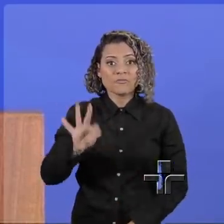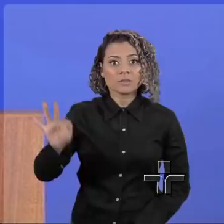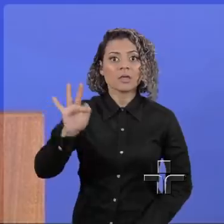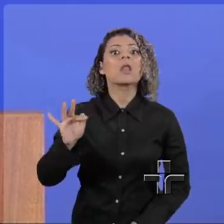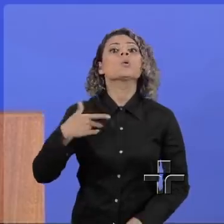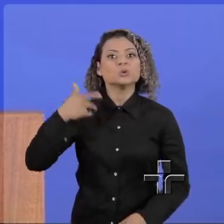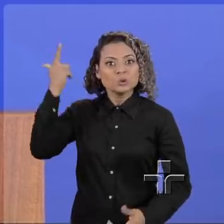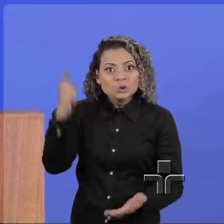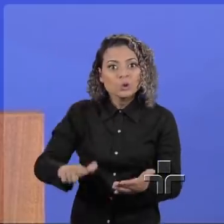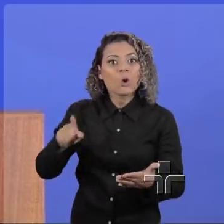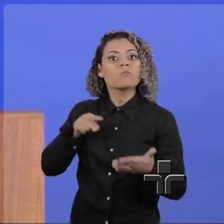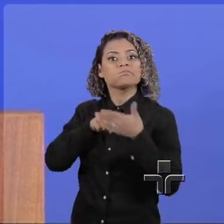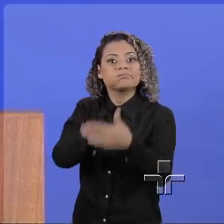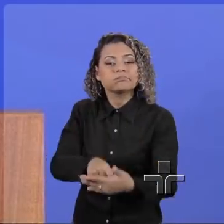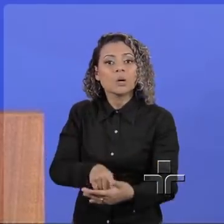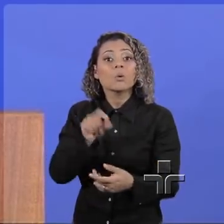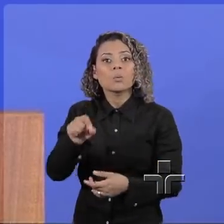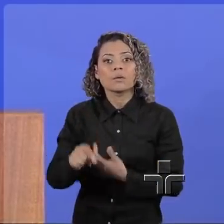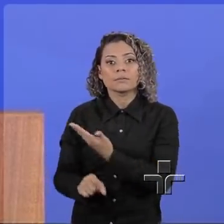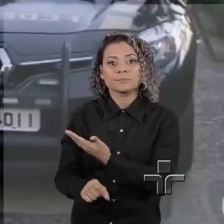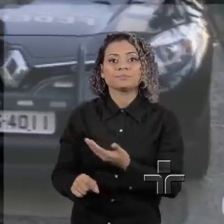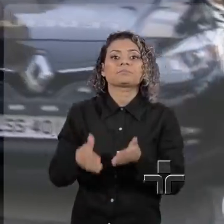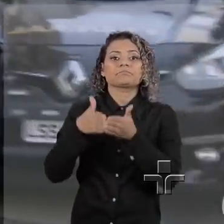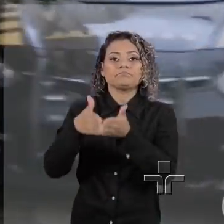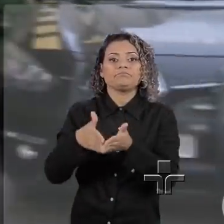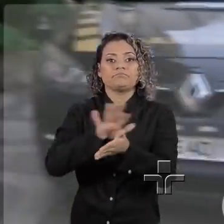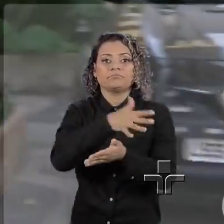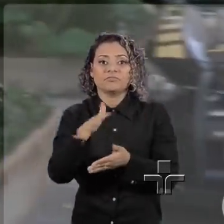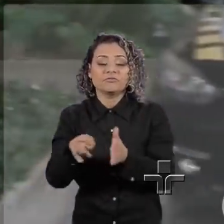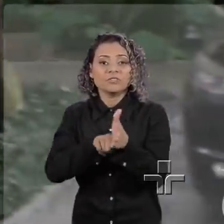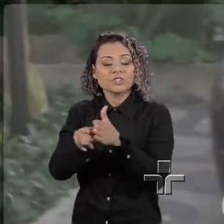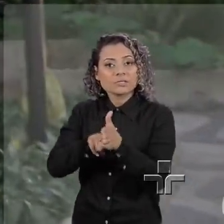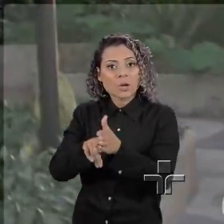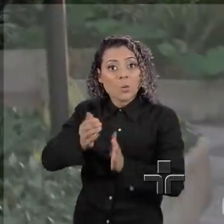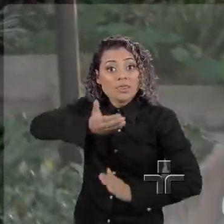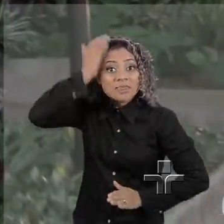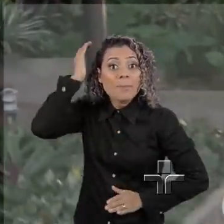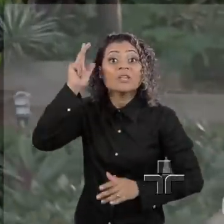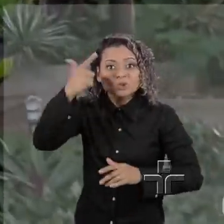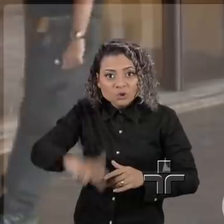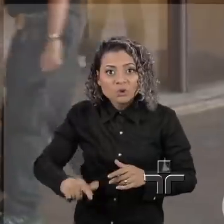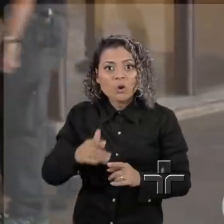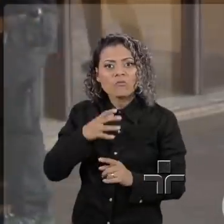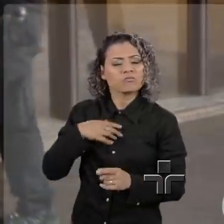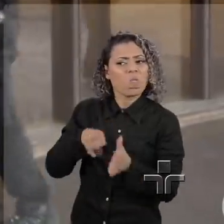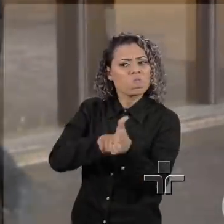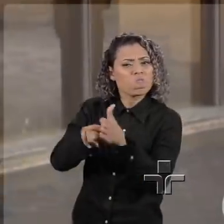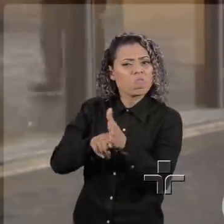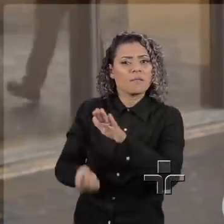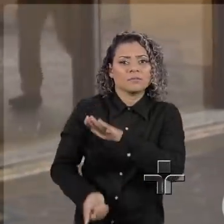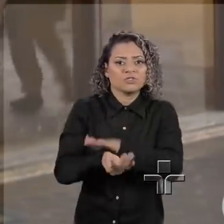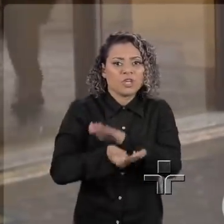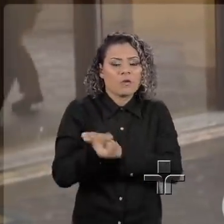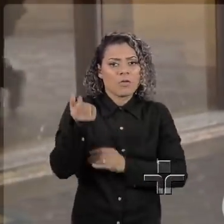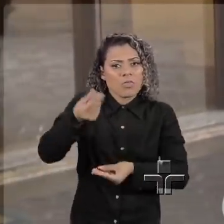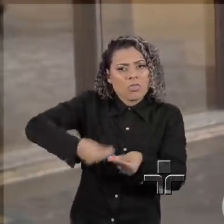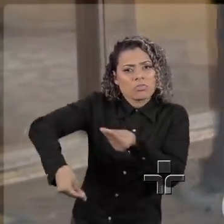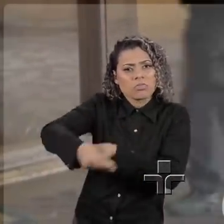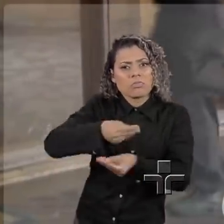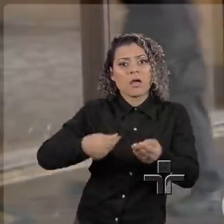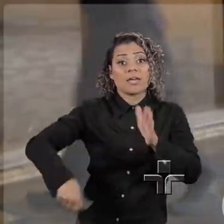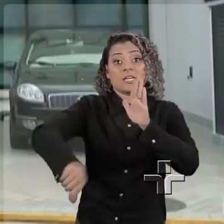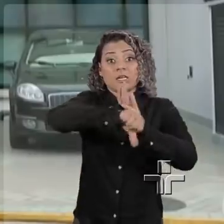vez o presidente no chamado inquérito dos portos. Temer foi indiciado por corrupção passiva, lavagem de dinheiro e